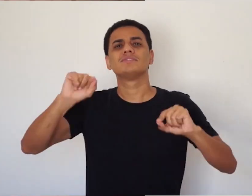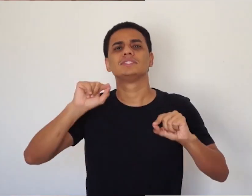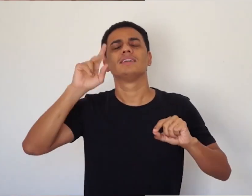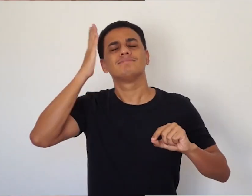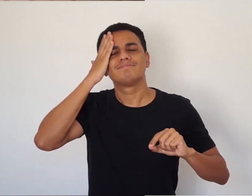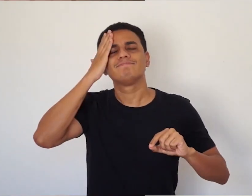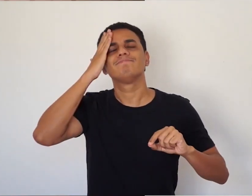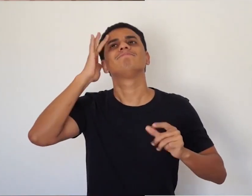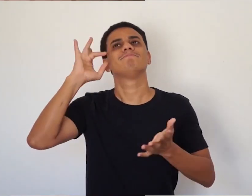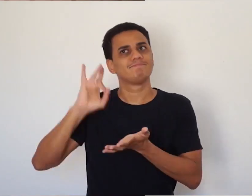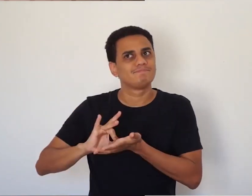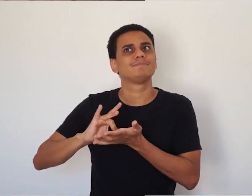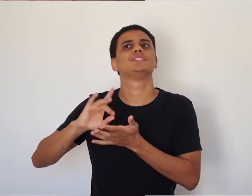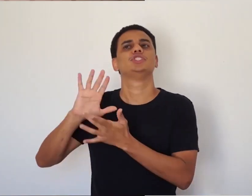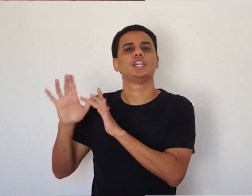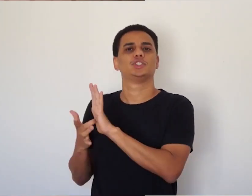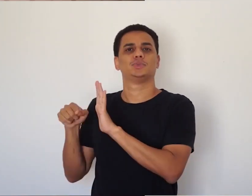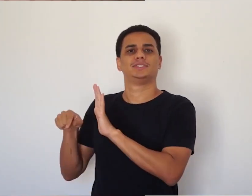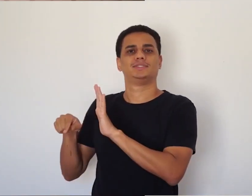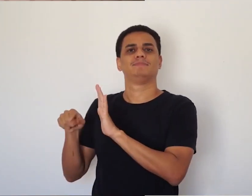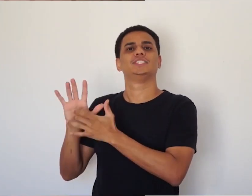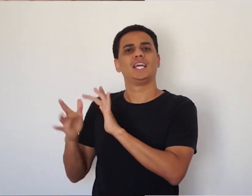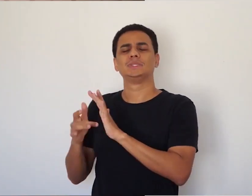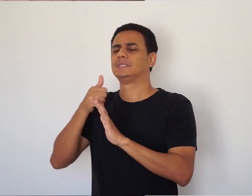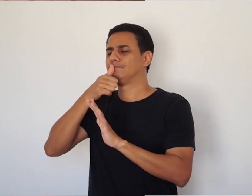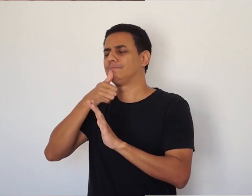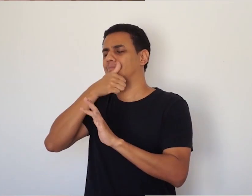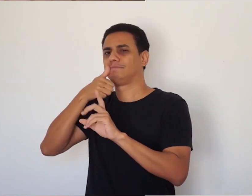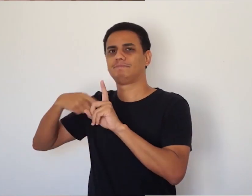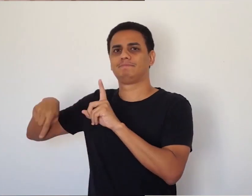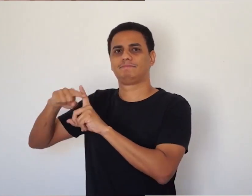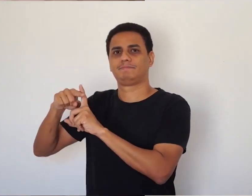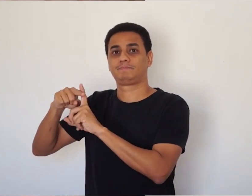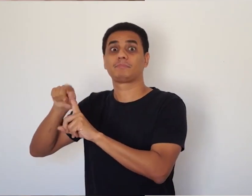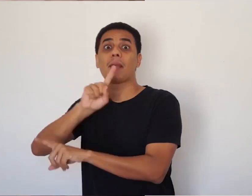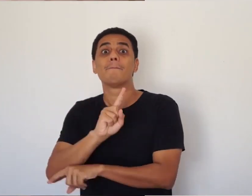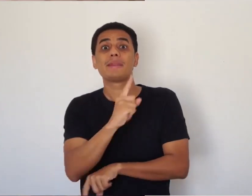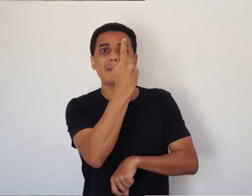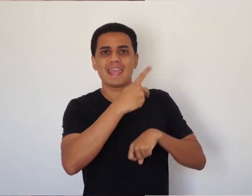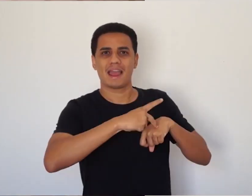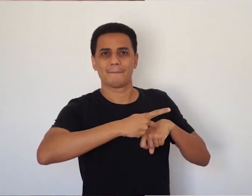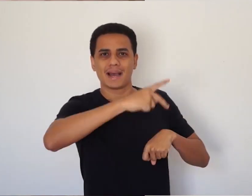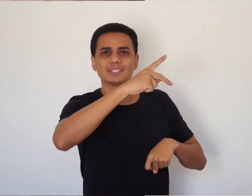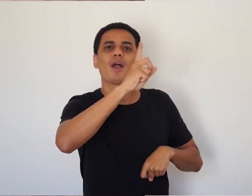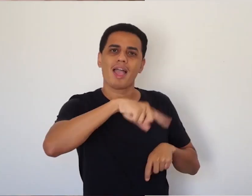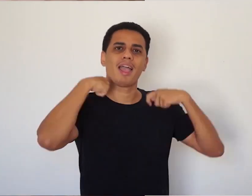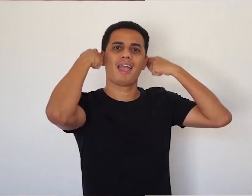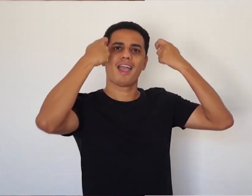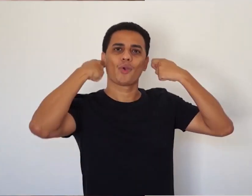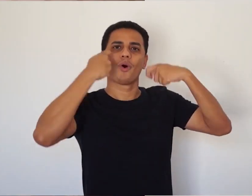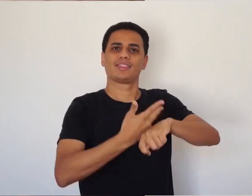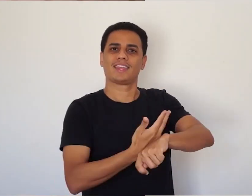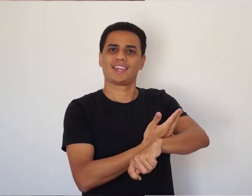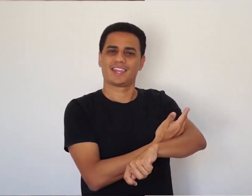considere realmente a importância do ato do sacrifício de Cristo, que aqui, na primeira Páscoa, era um cordeiro, que na verdade